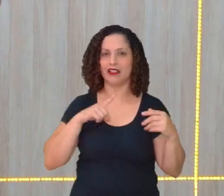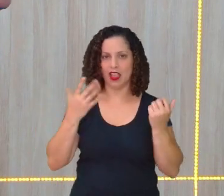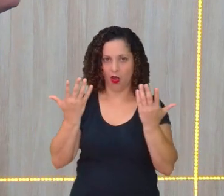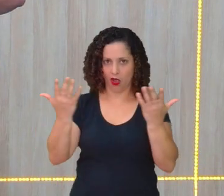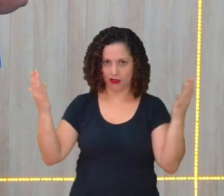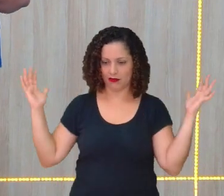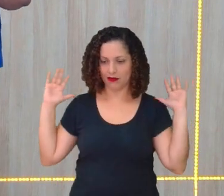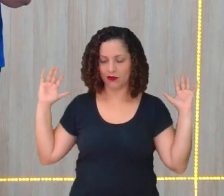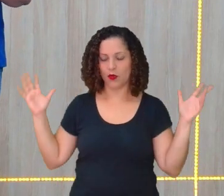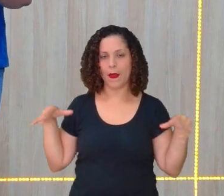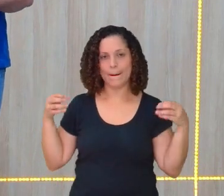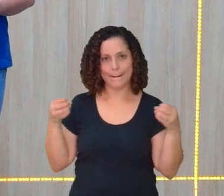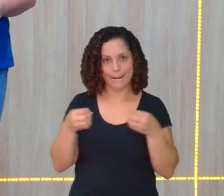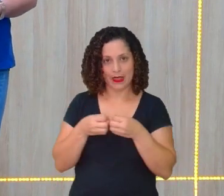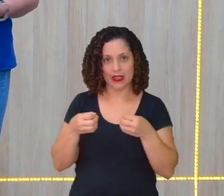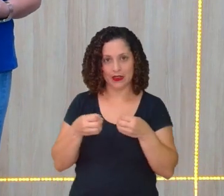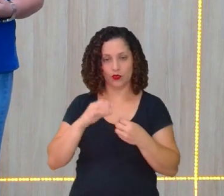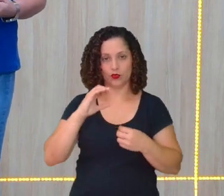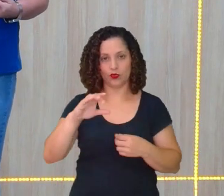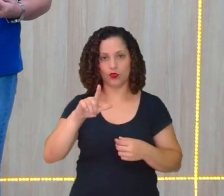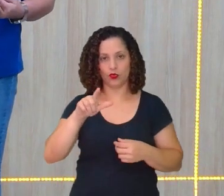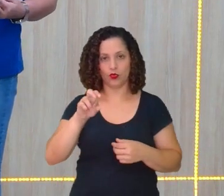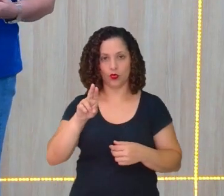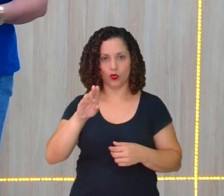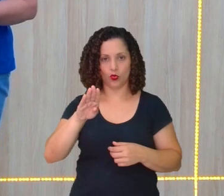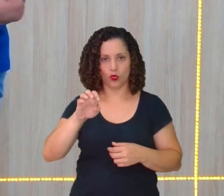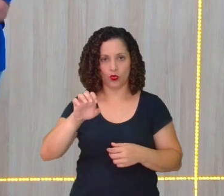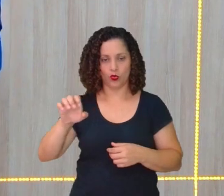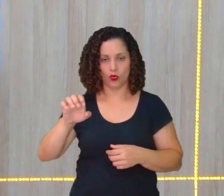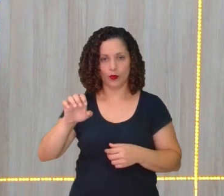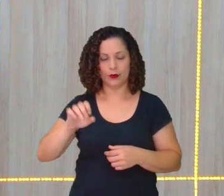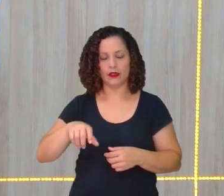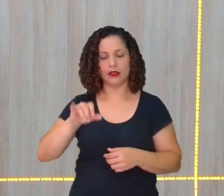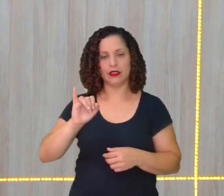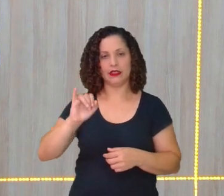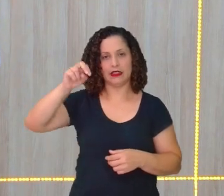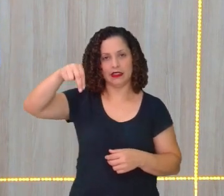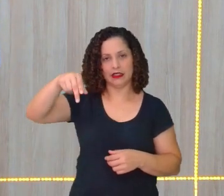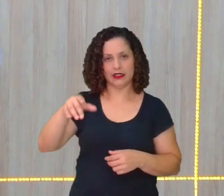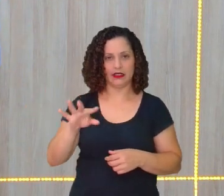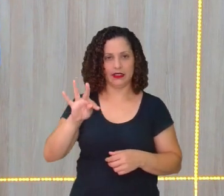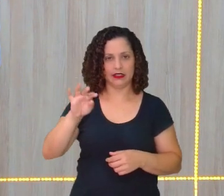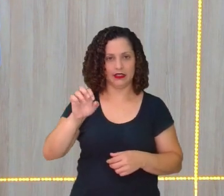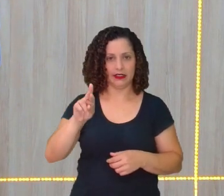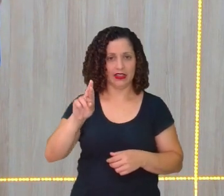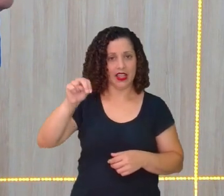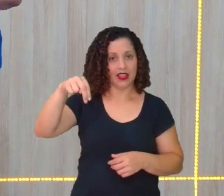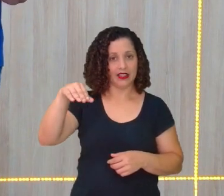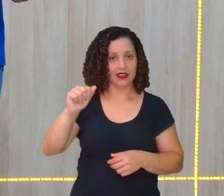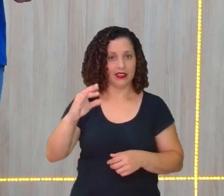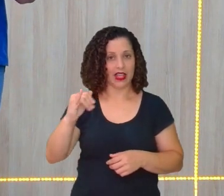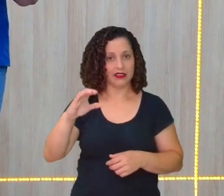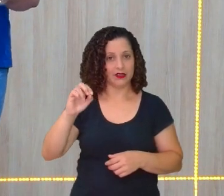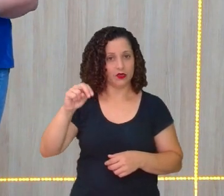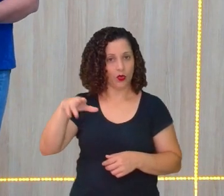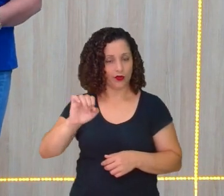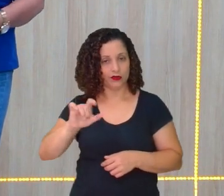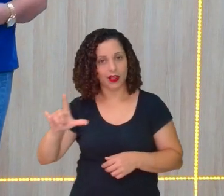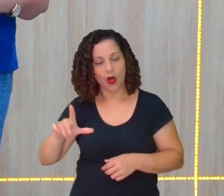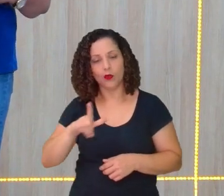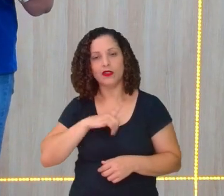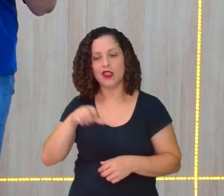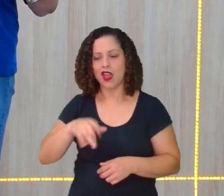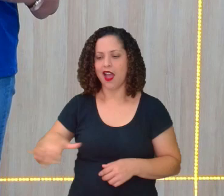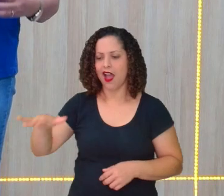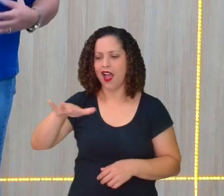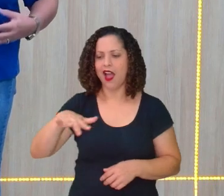Clube Internacional, que é um ponto também turístico da nossa cidade, e que vocês vão poder também, né, conhecer. Tem áreas de